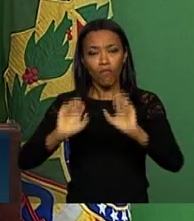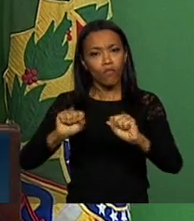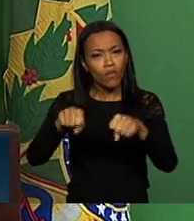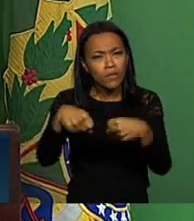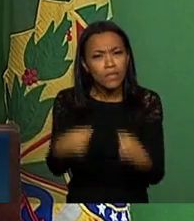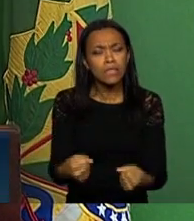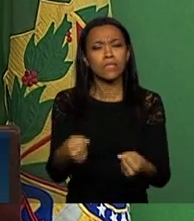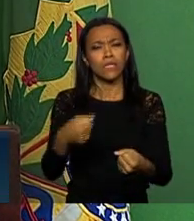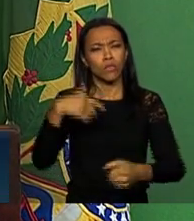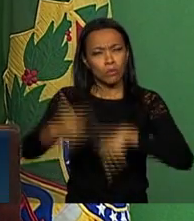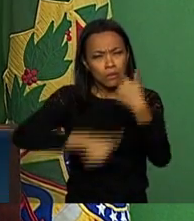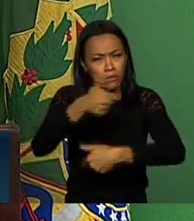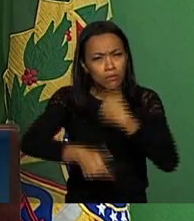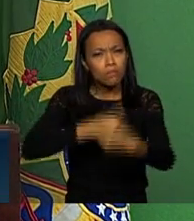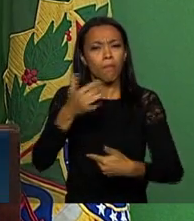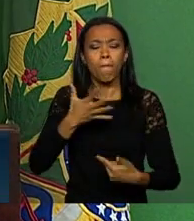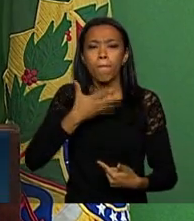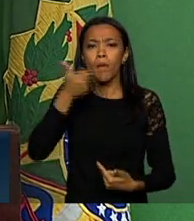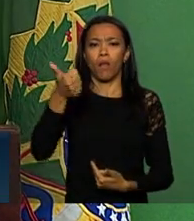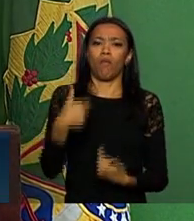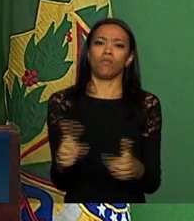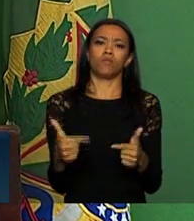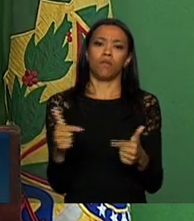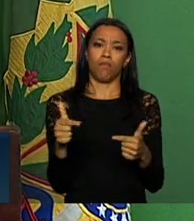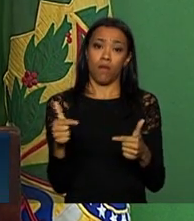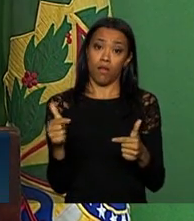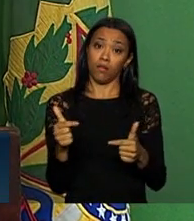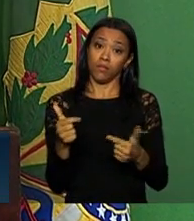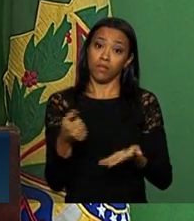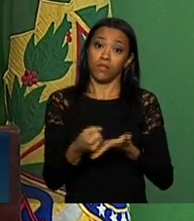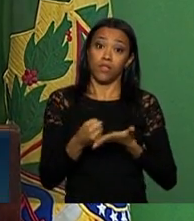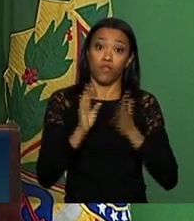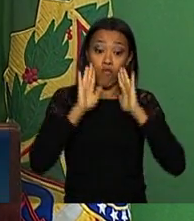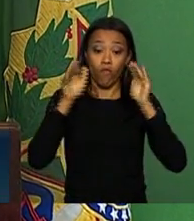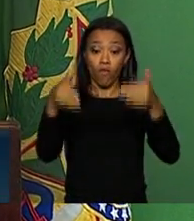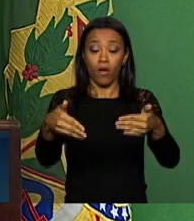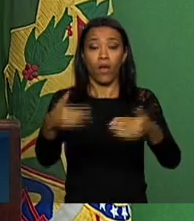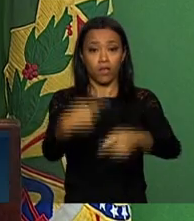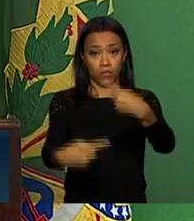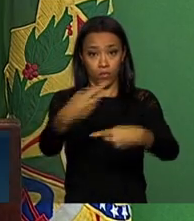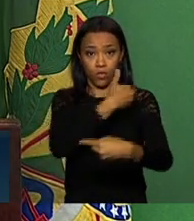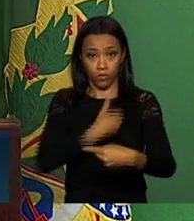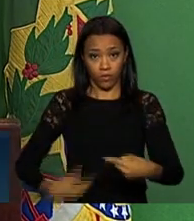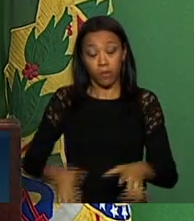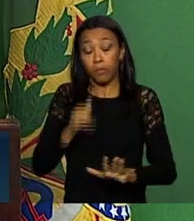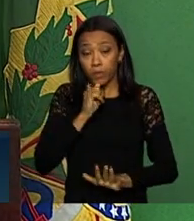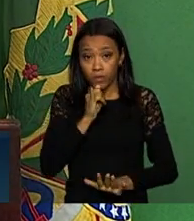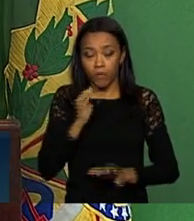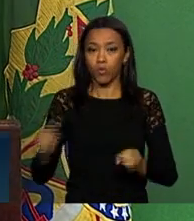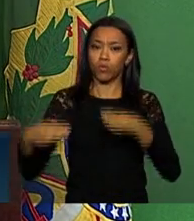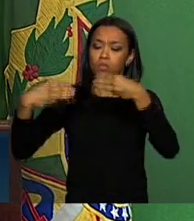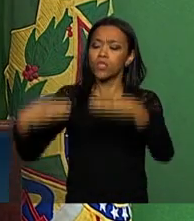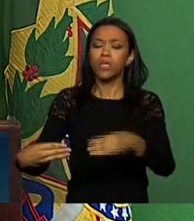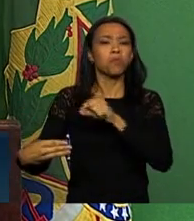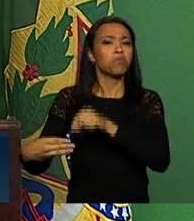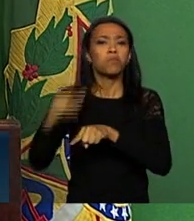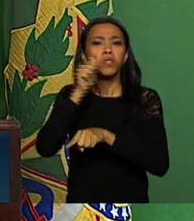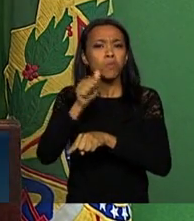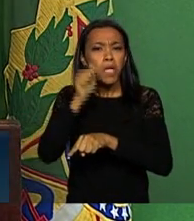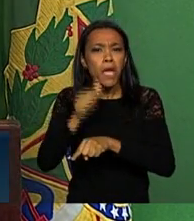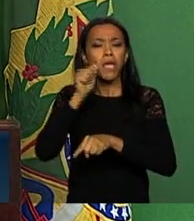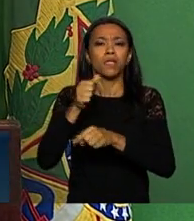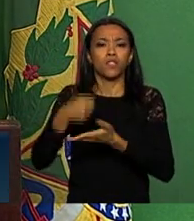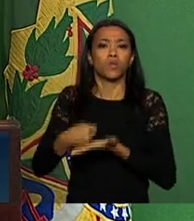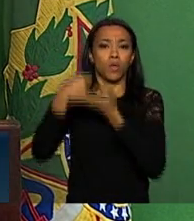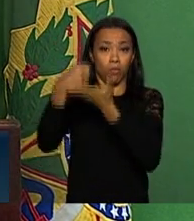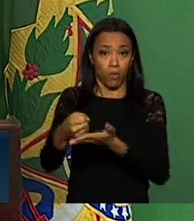maior eficiência maior foco às políticas públicas por exemplo o ministério das mulheres da Igualdade